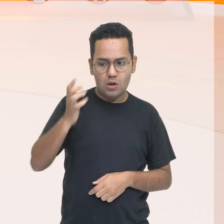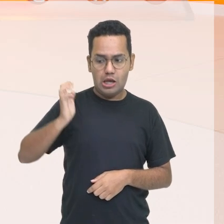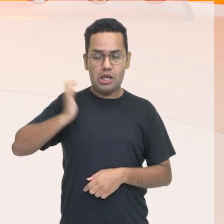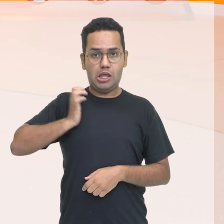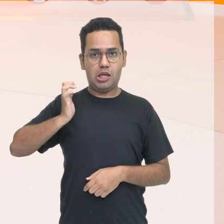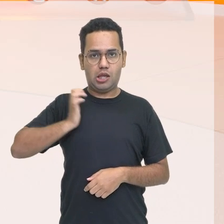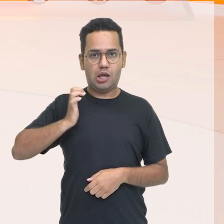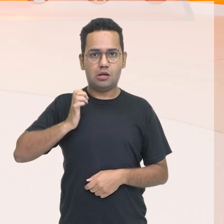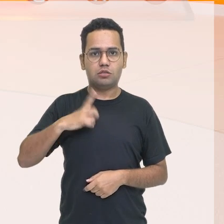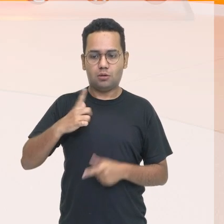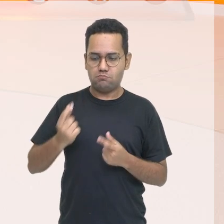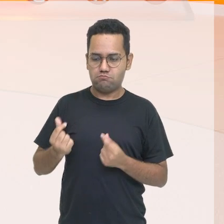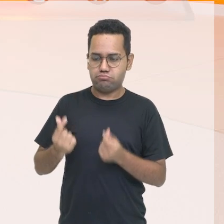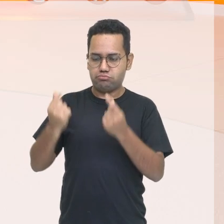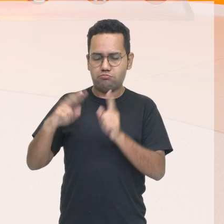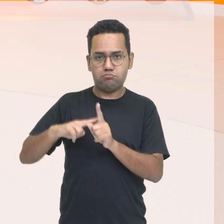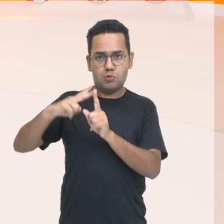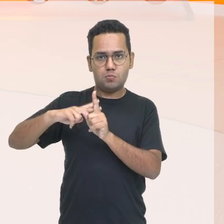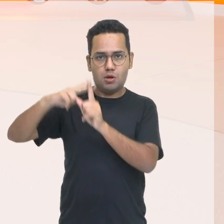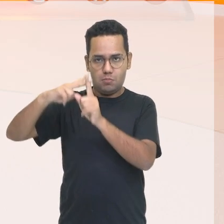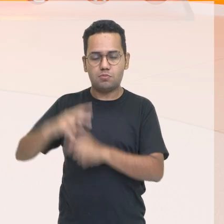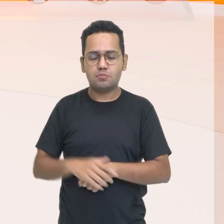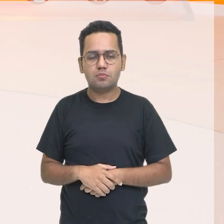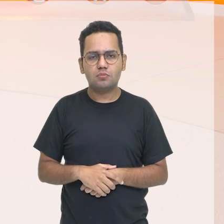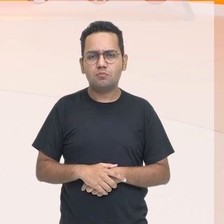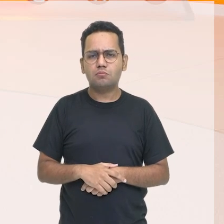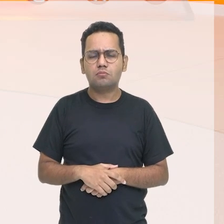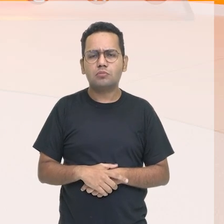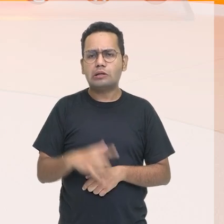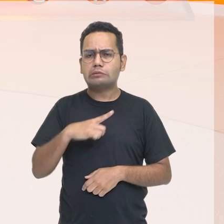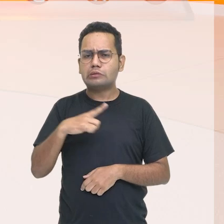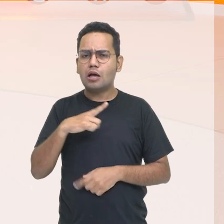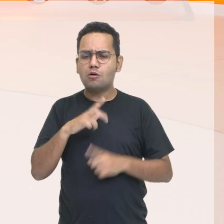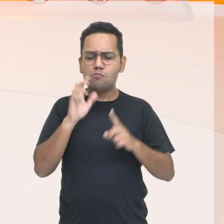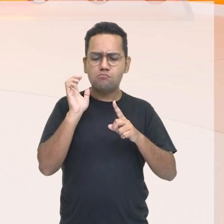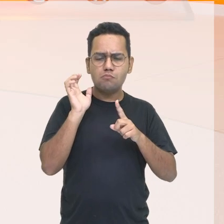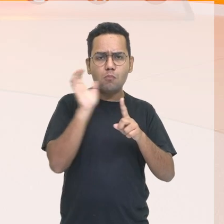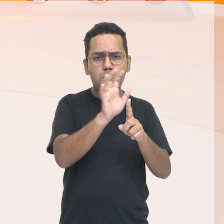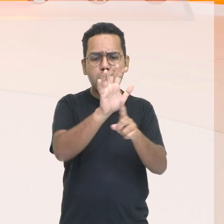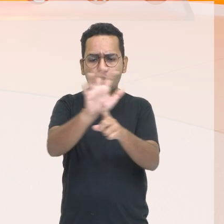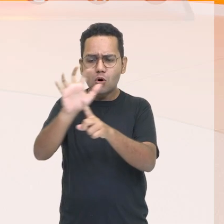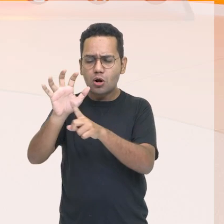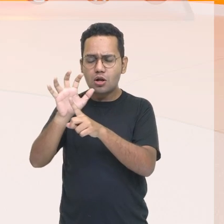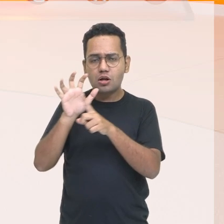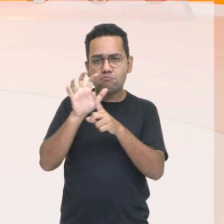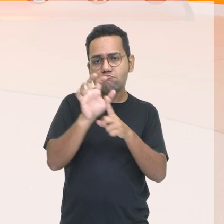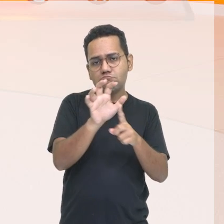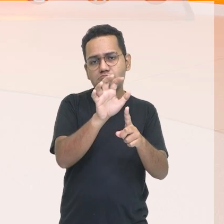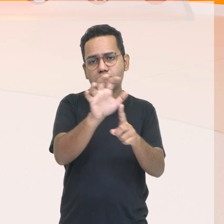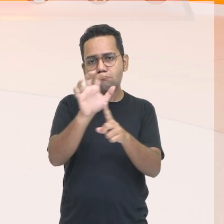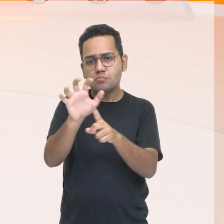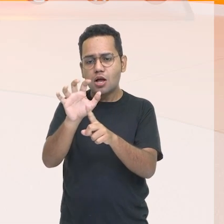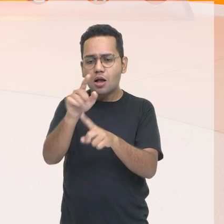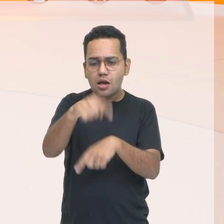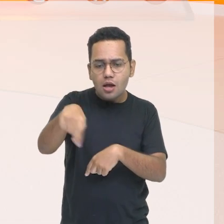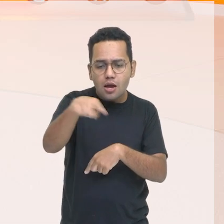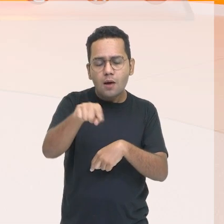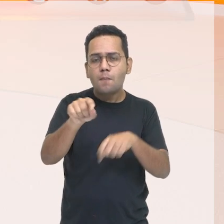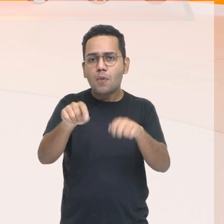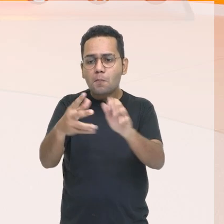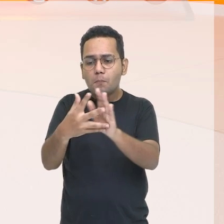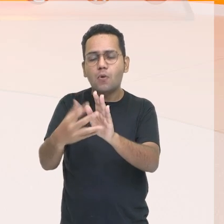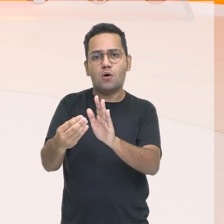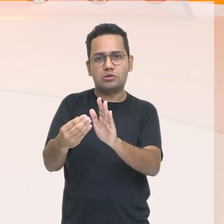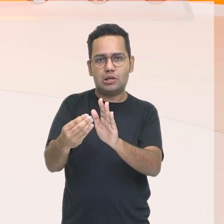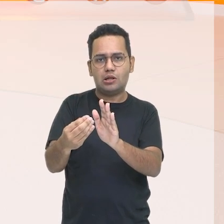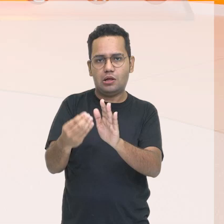dinheiro, ela vai usar esse poder econômico para influenciar a conduta das pessoas. Isso